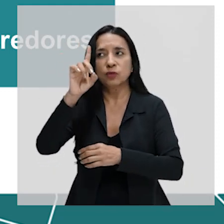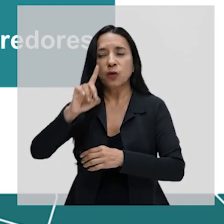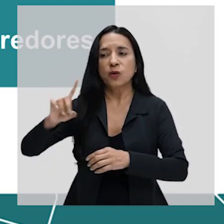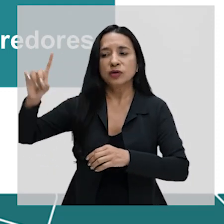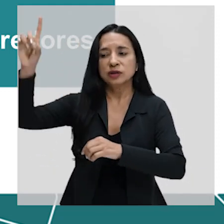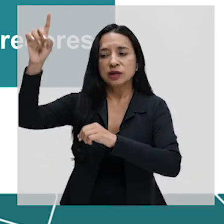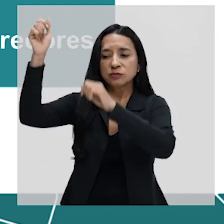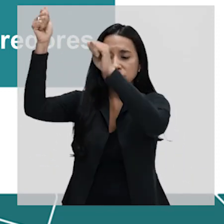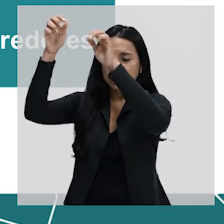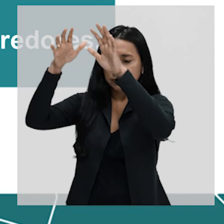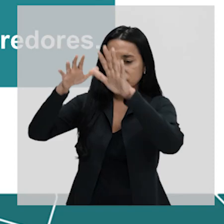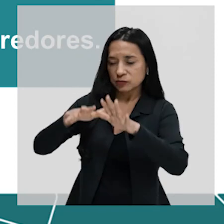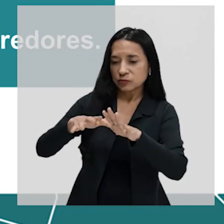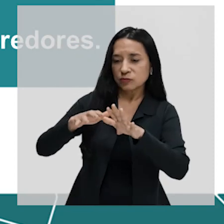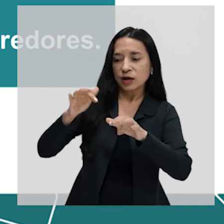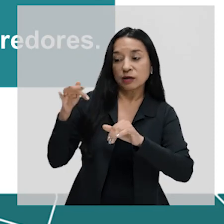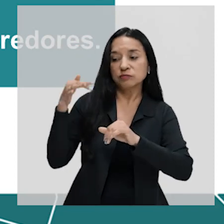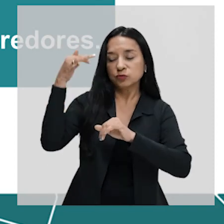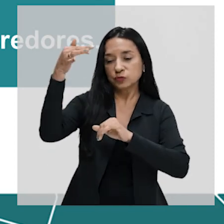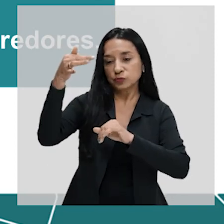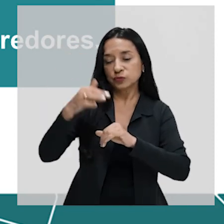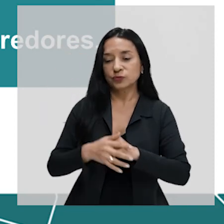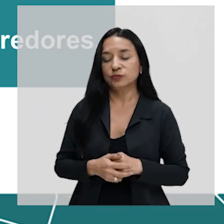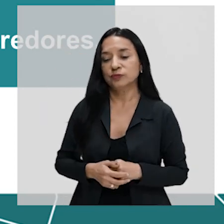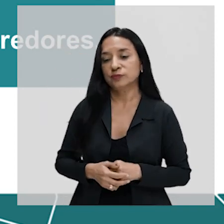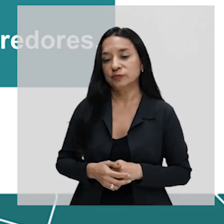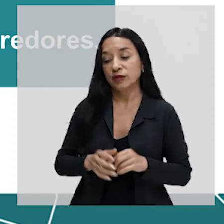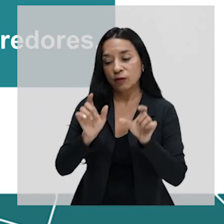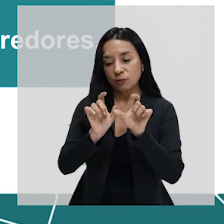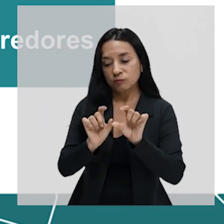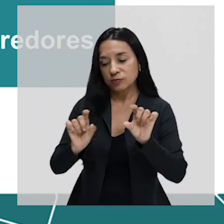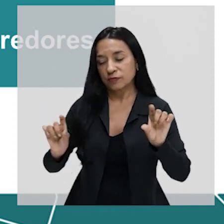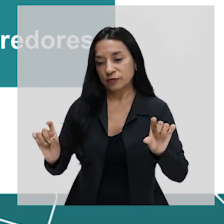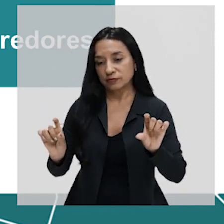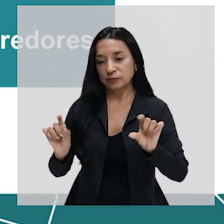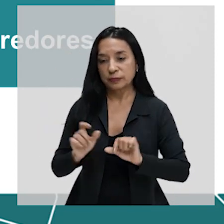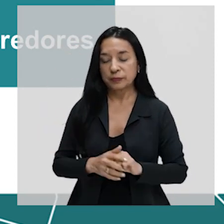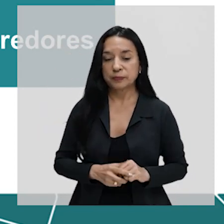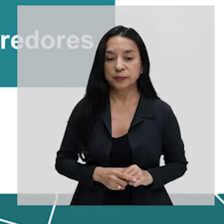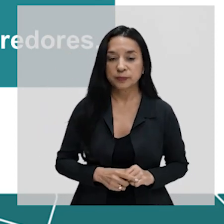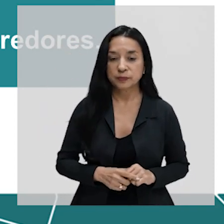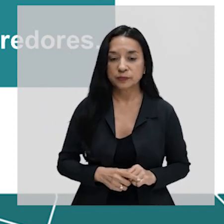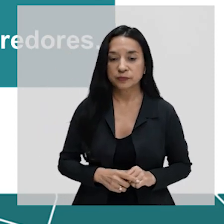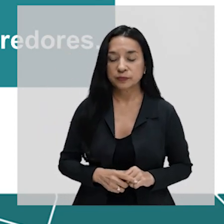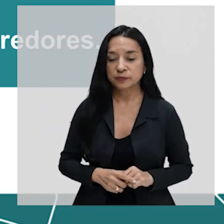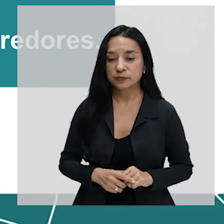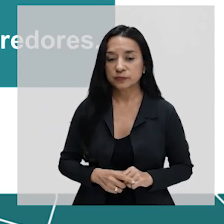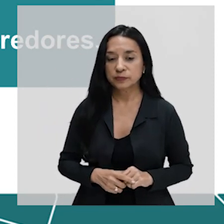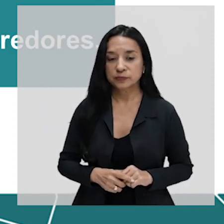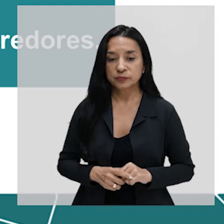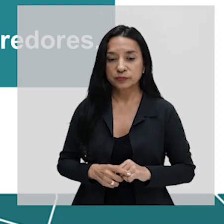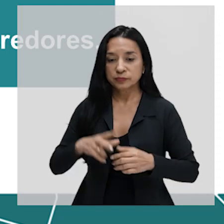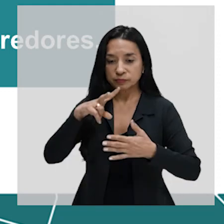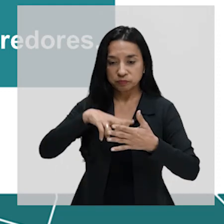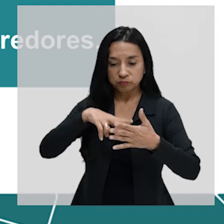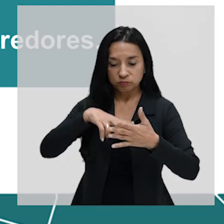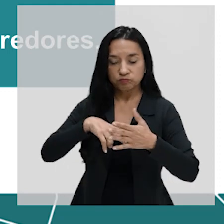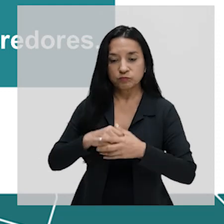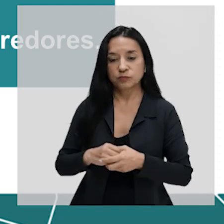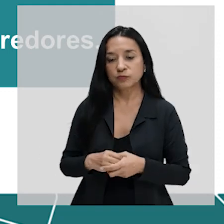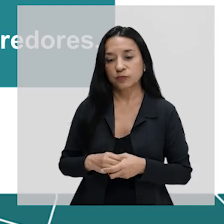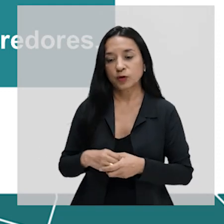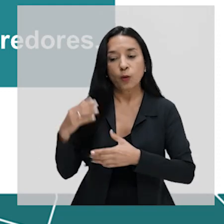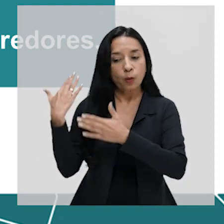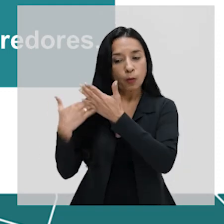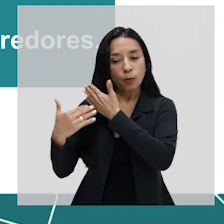providenciar alguma coisa no futuro. O verbo indispor está na terceira pessoa do singular, do pretérito imperfeito. Sabemos que pretéritos imperfeitos